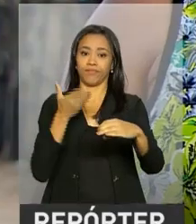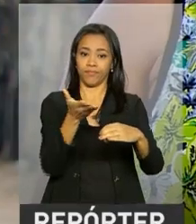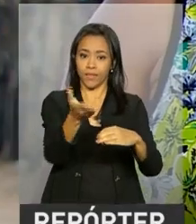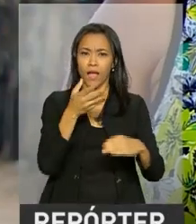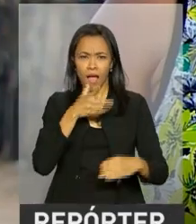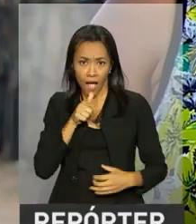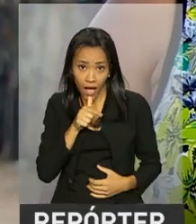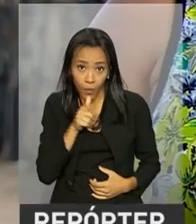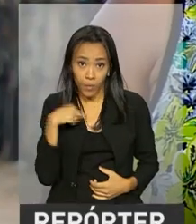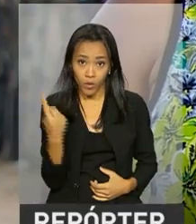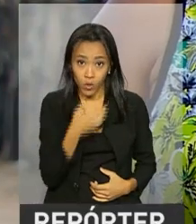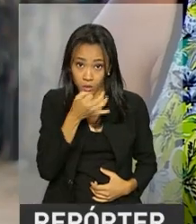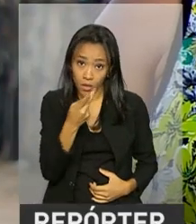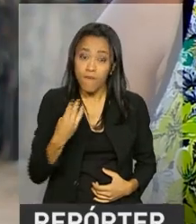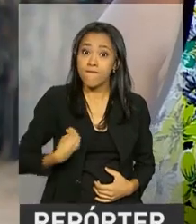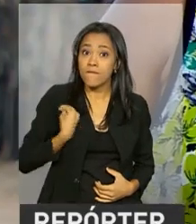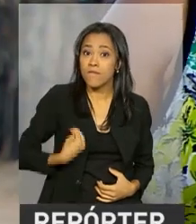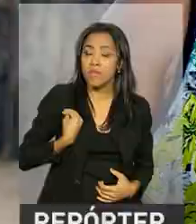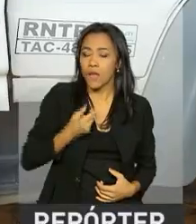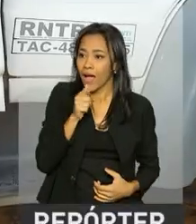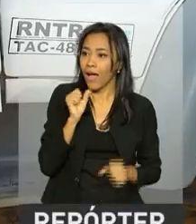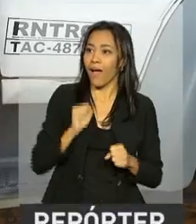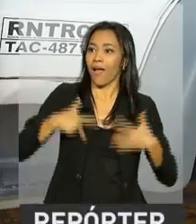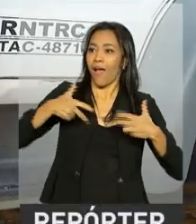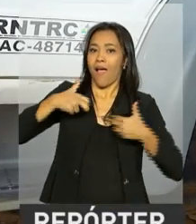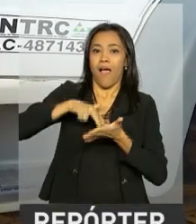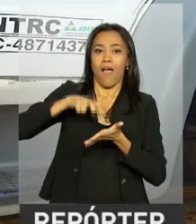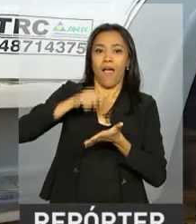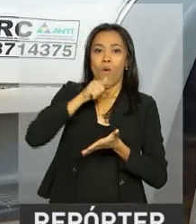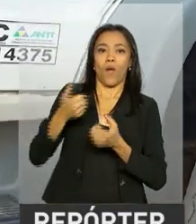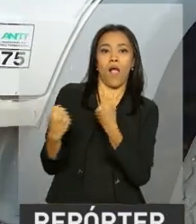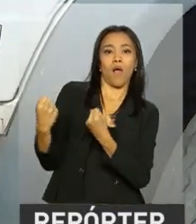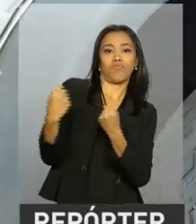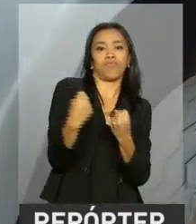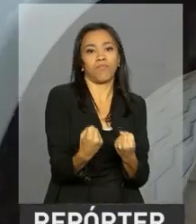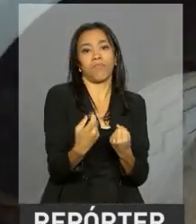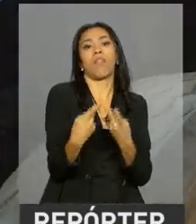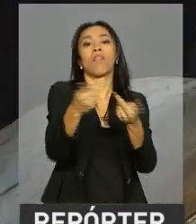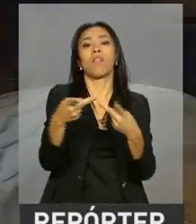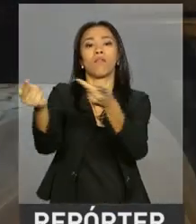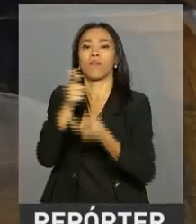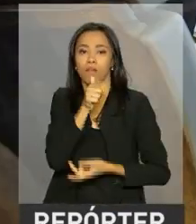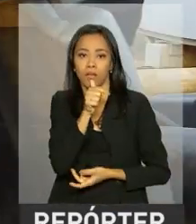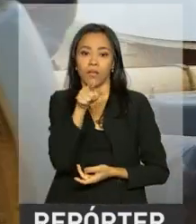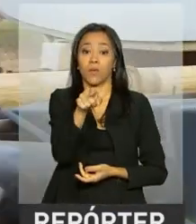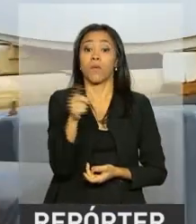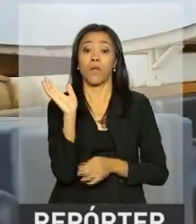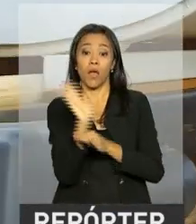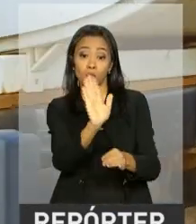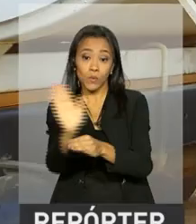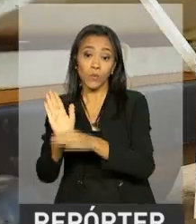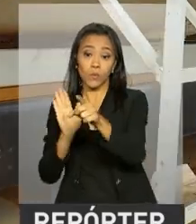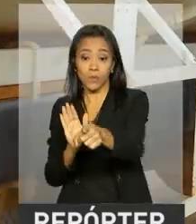é vida, né? Porque aqui a gente, quando chega um carro-pipa, a gente já fica alegre. A Operação Carro-Pipa atende cidades em situação de emergência